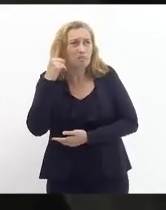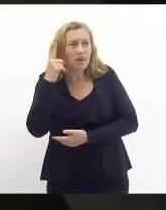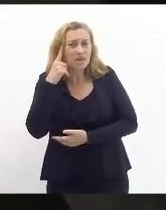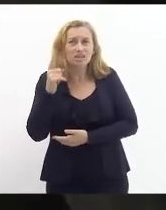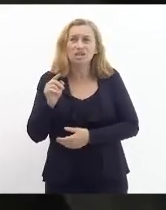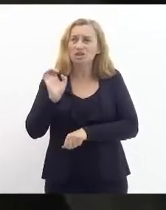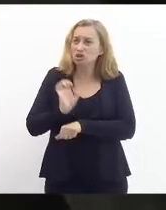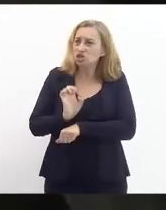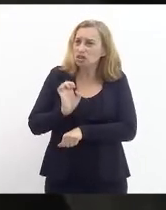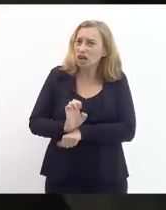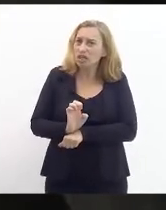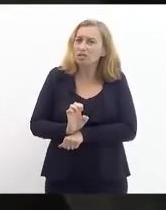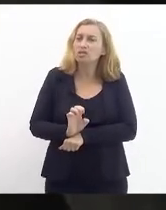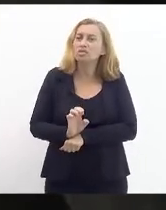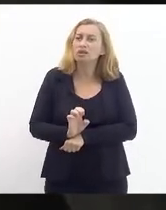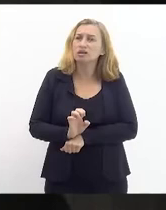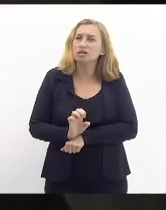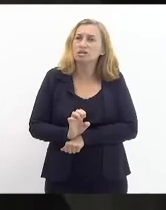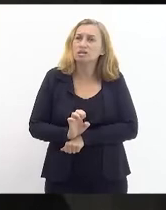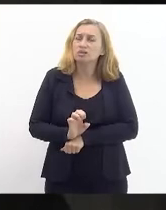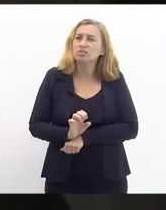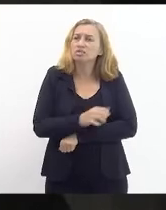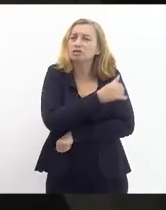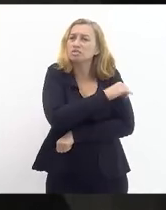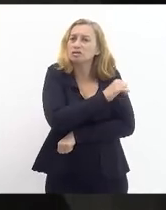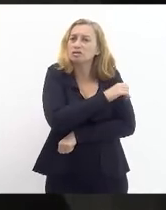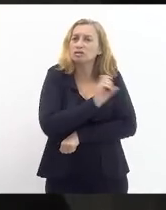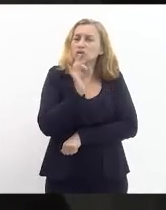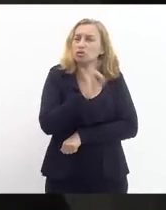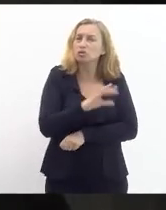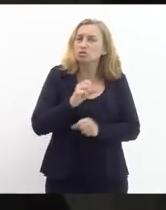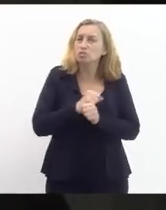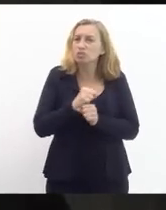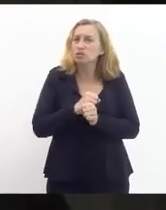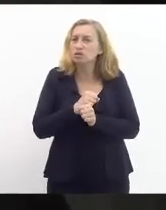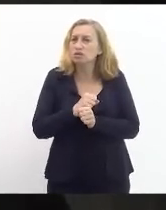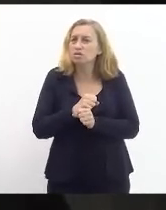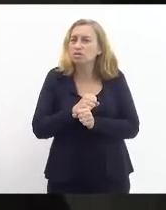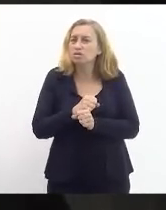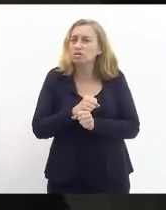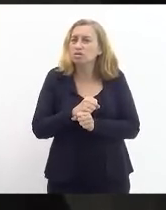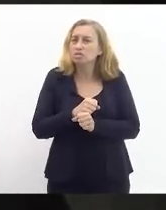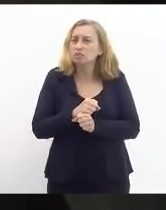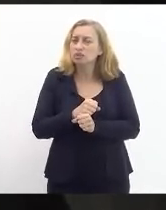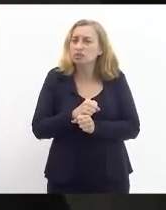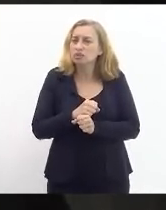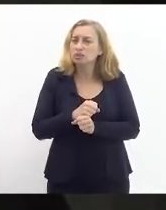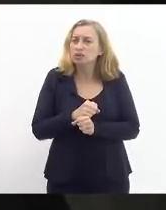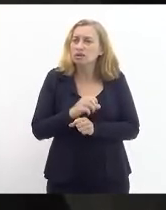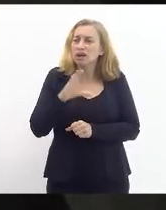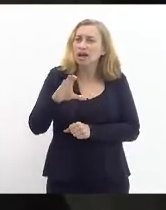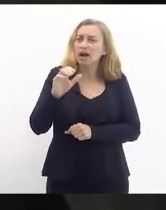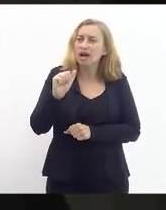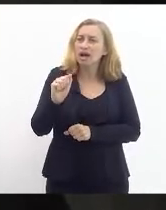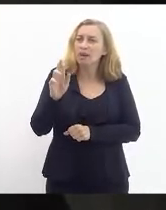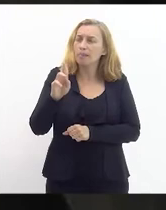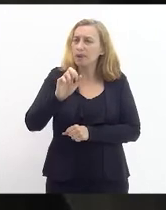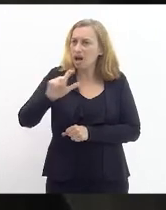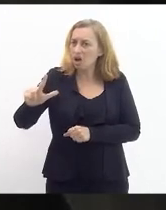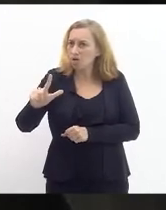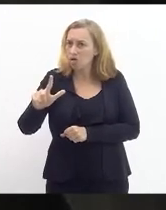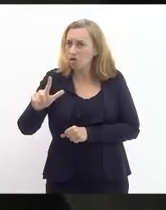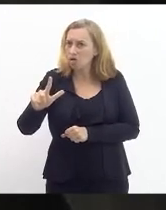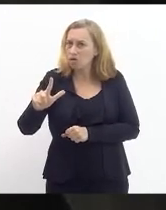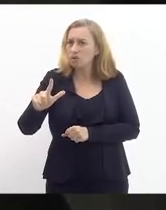pensa que esse estado este estado estado do Rio de Janeiro nos últimos anos E desde Cabral sobretudo não